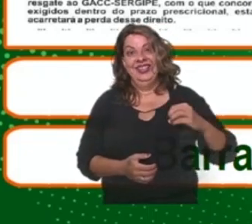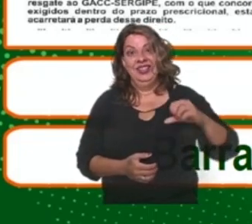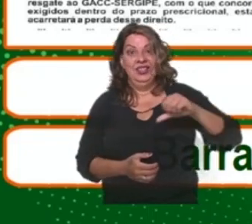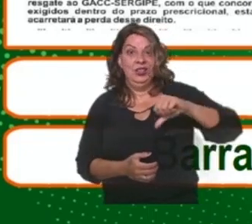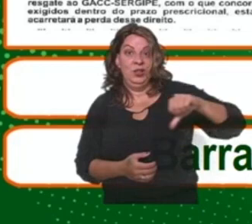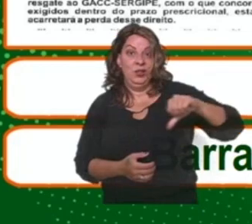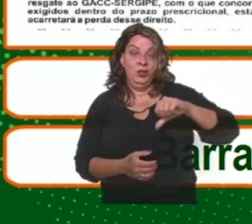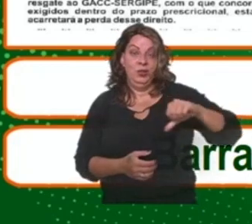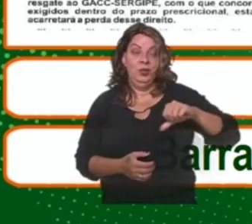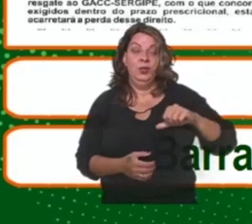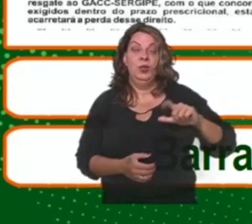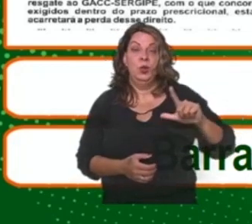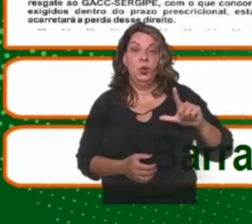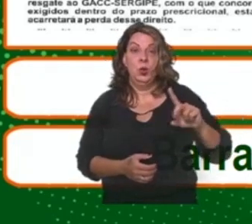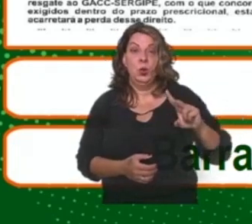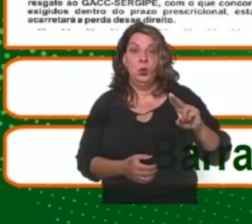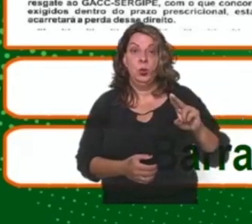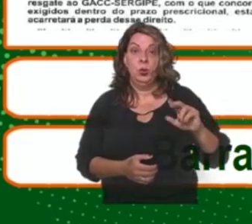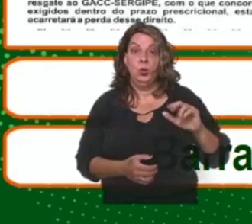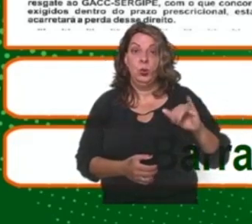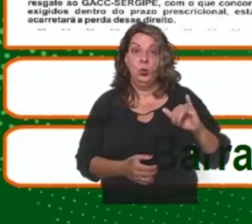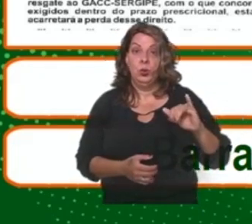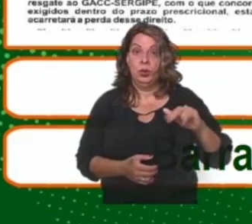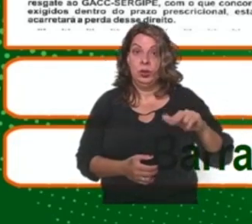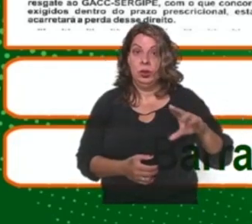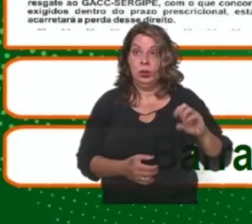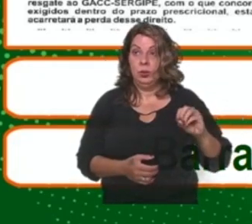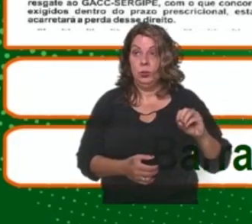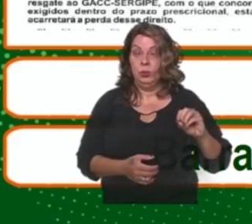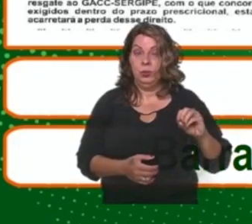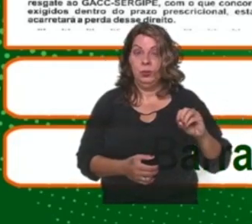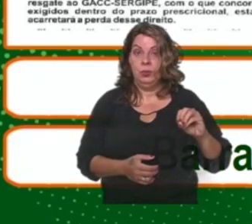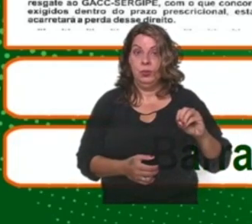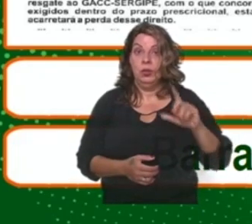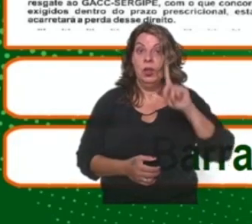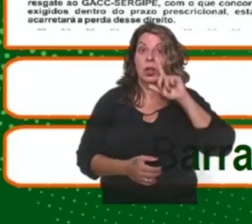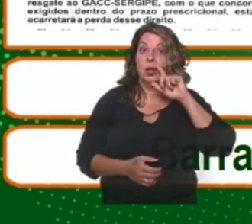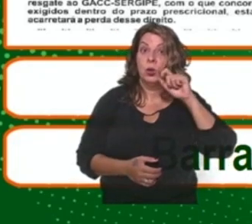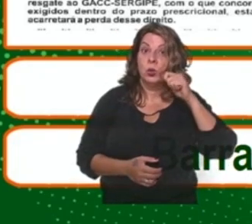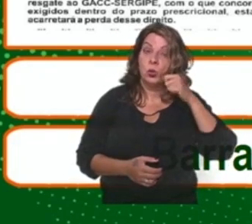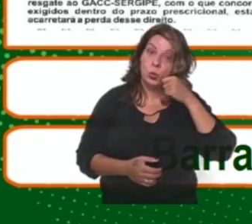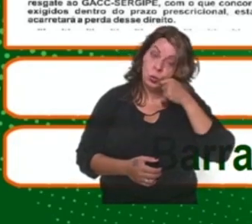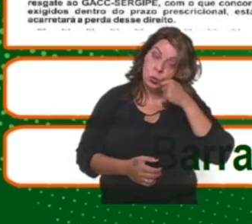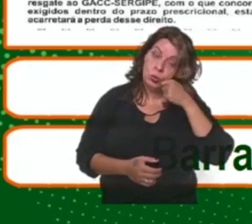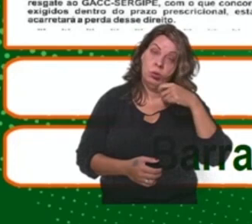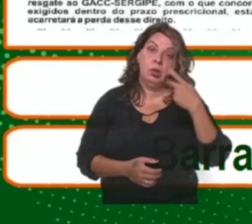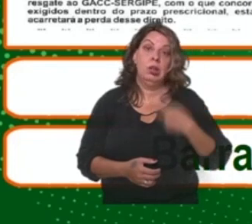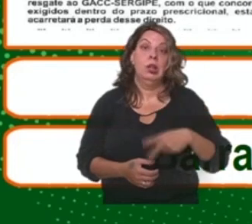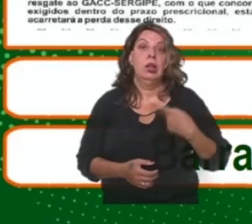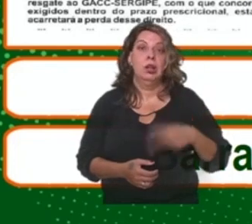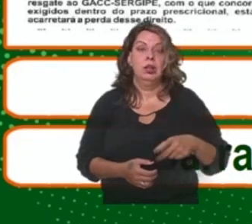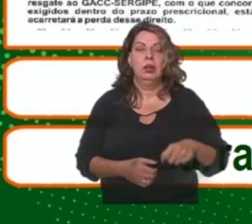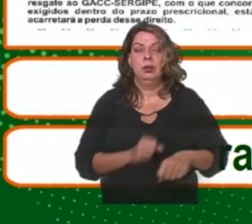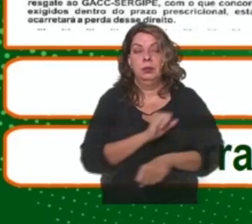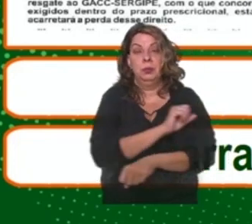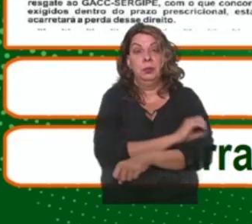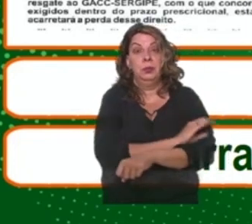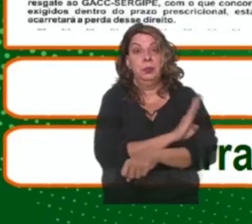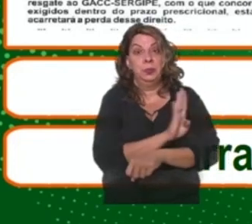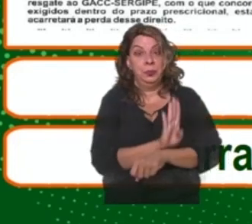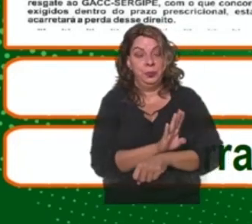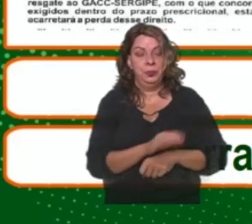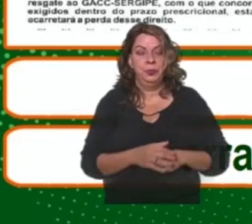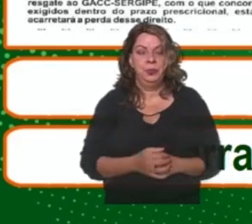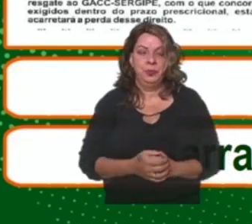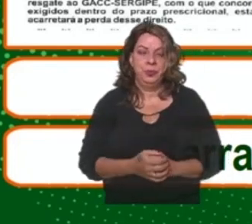533099, alô, Luciano Rocha, morador aí de Aracaju mesmo, adquiriu na borracharia 3D, Barra dos Coqueiros.